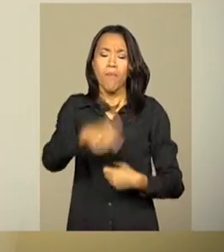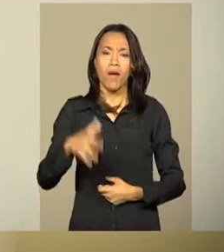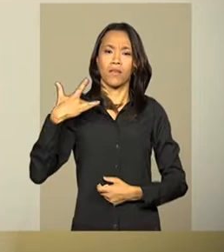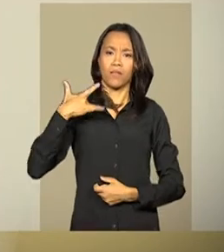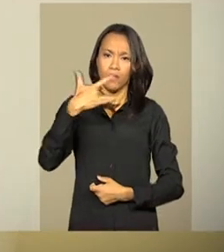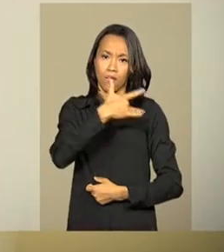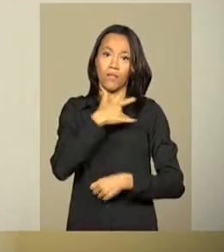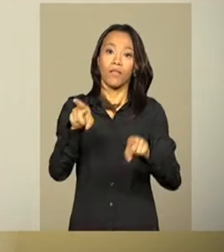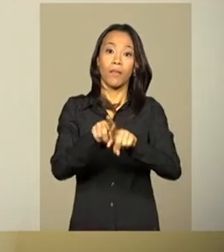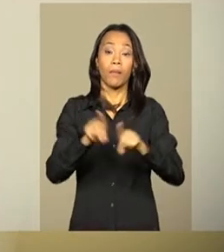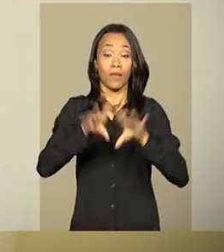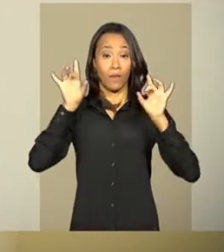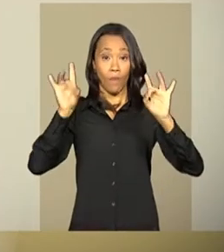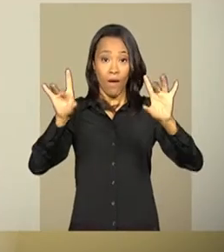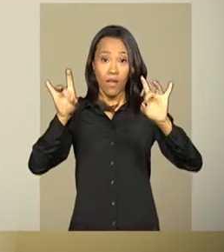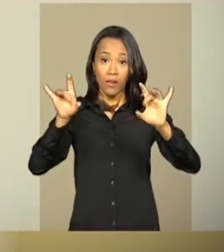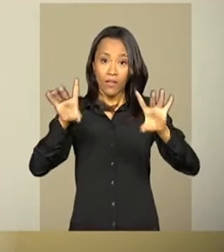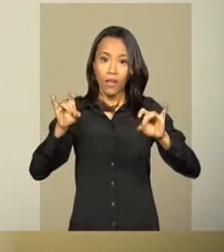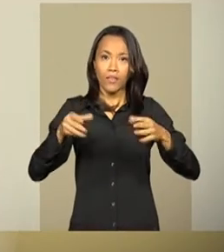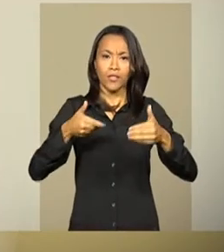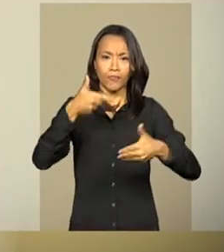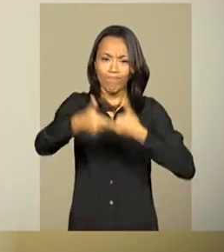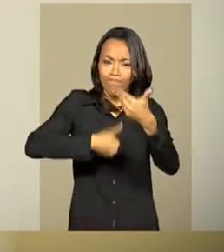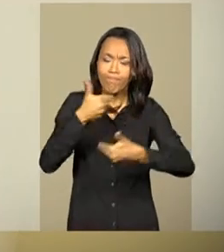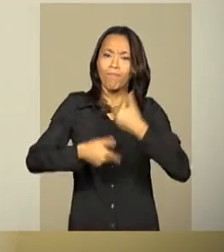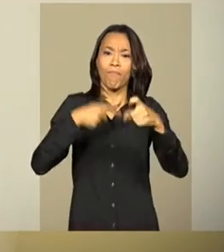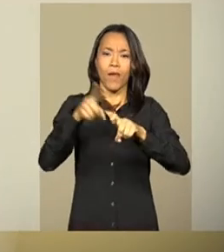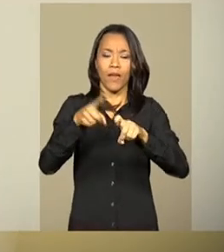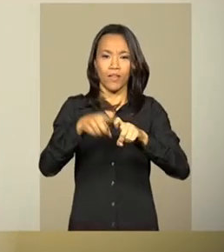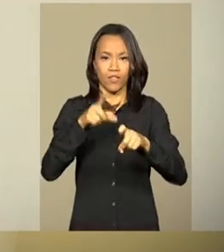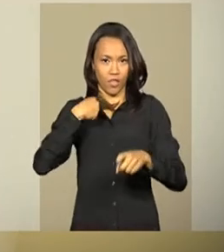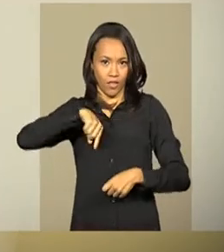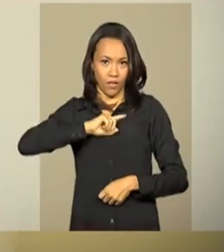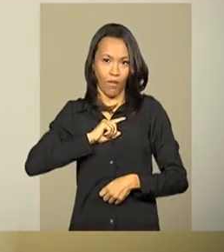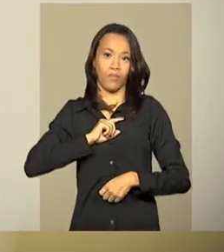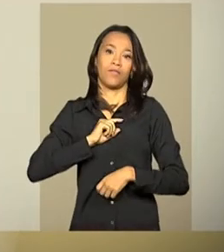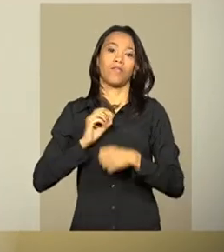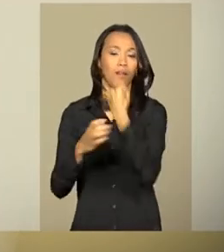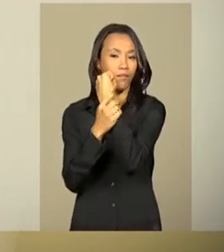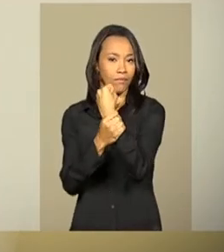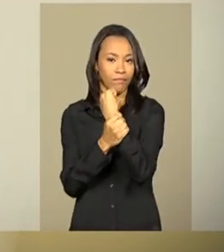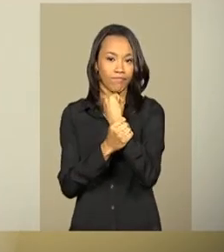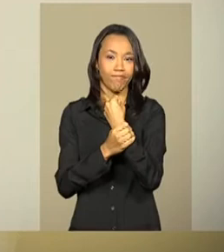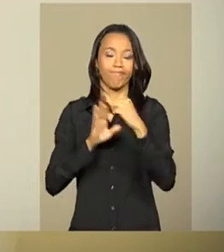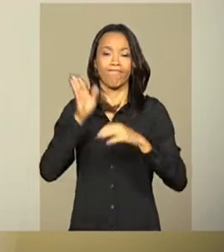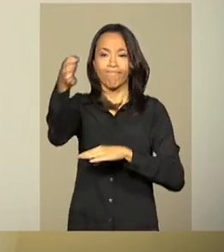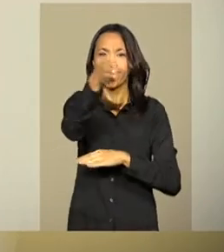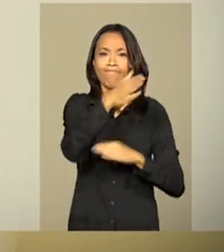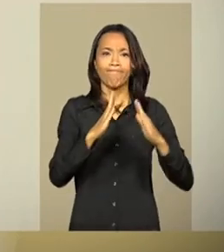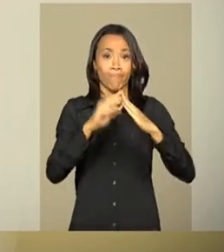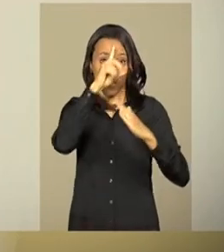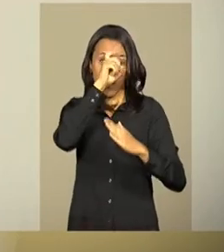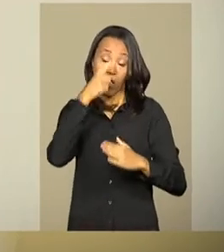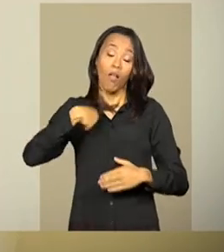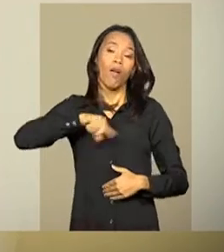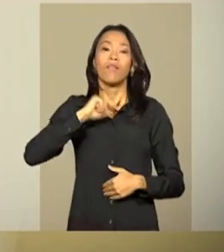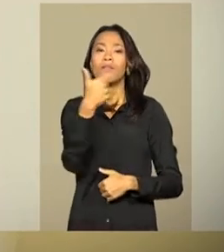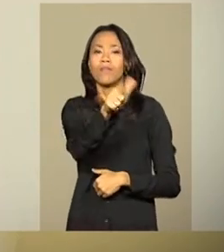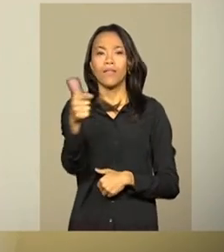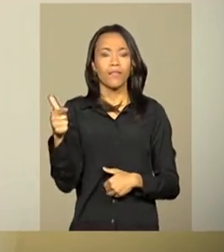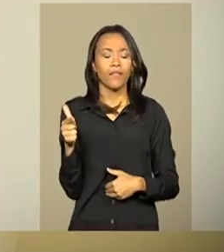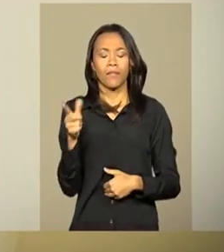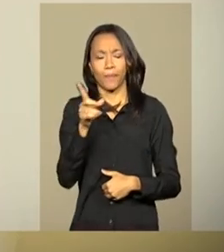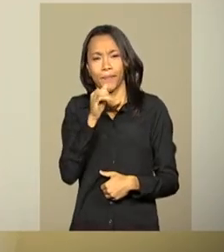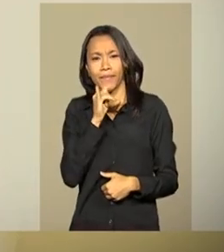e mais qualidade no atendimento médico que oferecemos em nosso sistema de saúde não teremos mais aquela